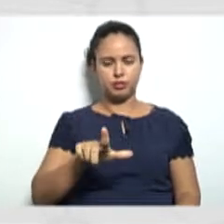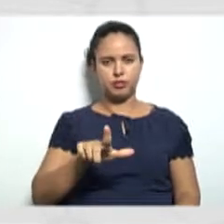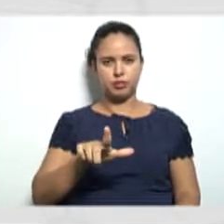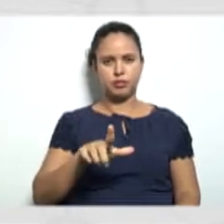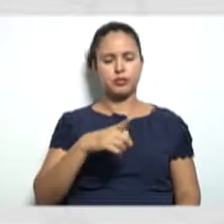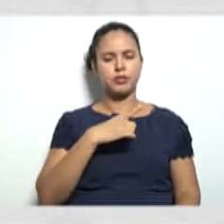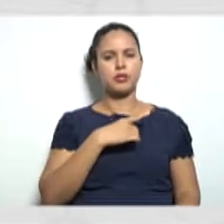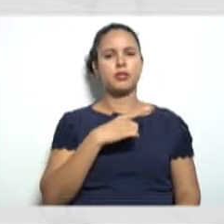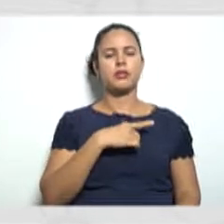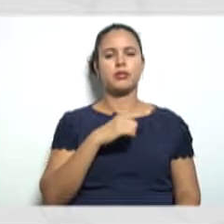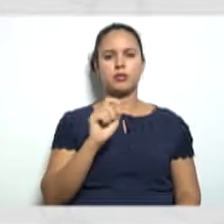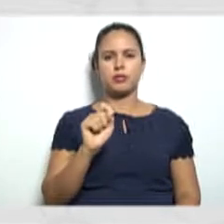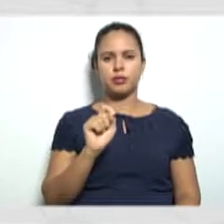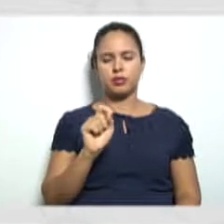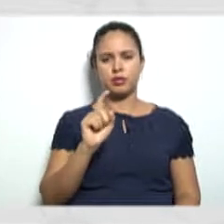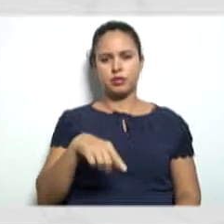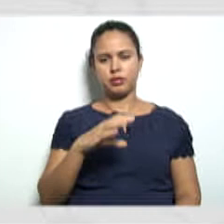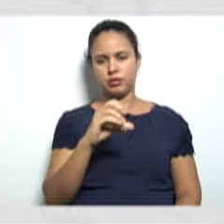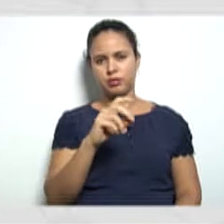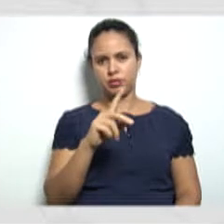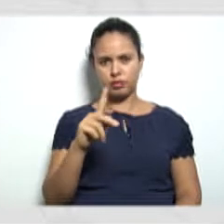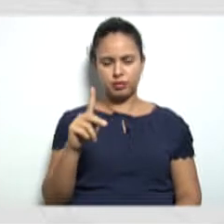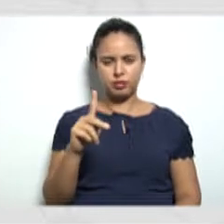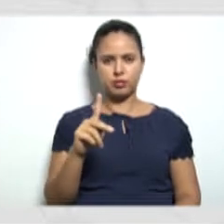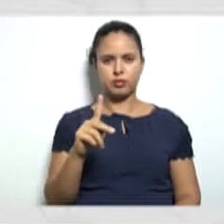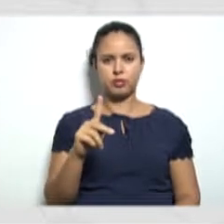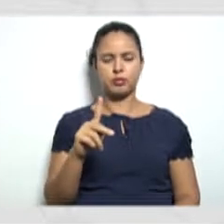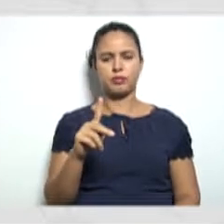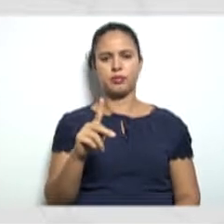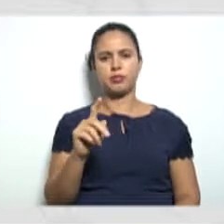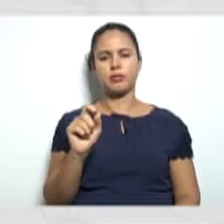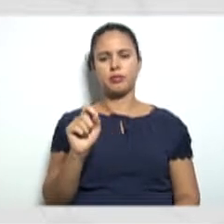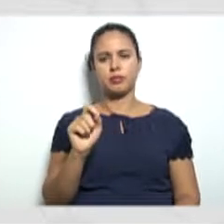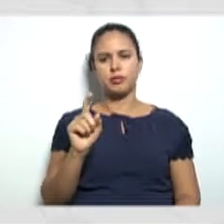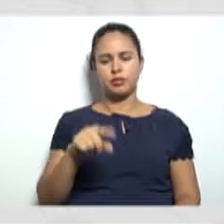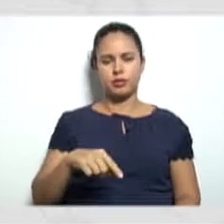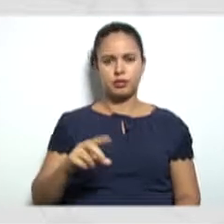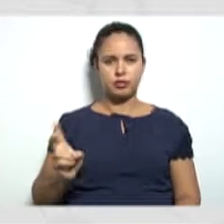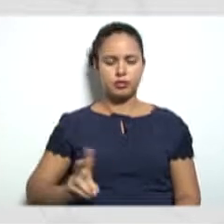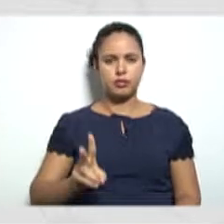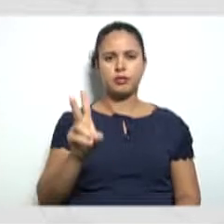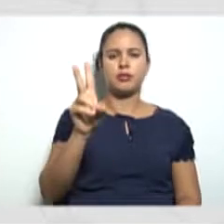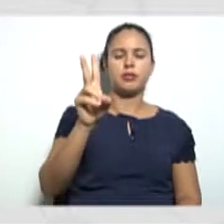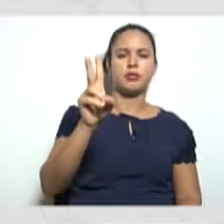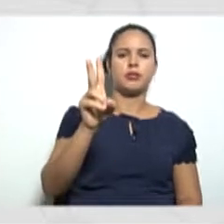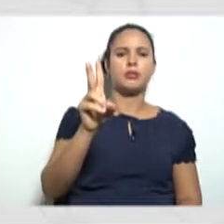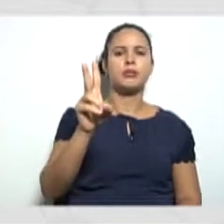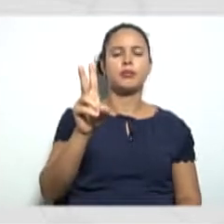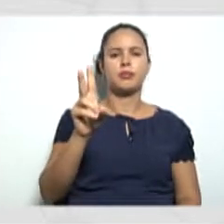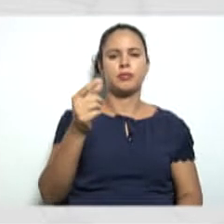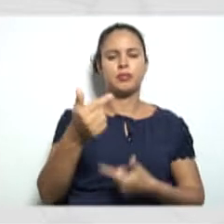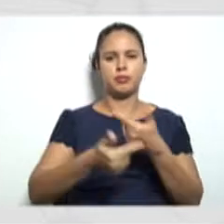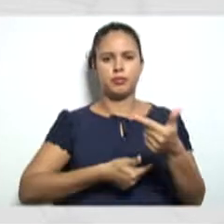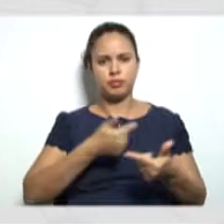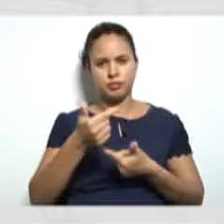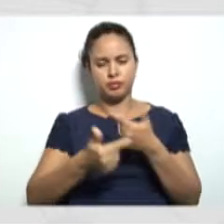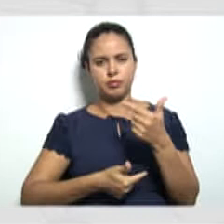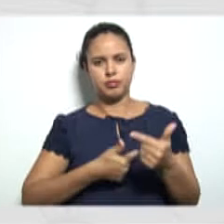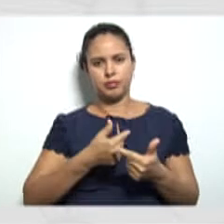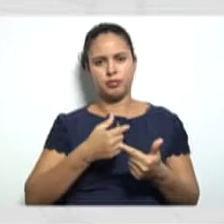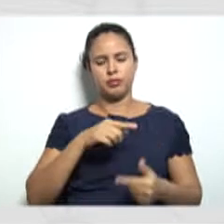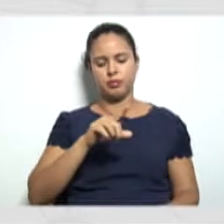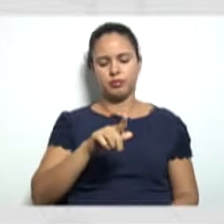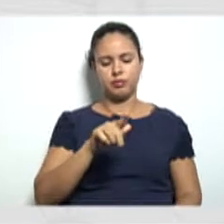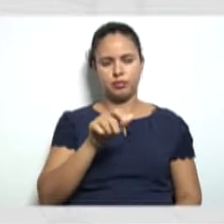tem a grande questão das cooperativas minerais, é a valorização do trabalho do garimpeiro, que há tempos